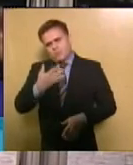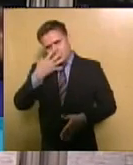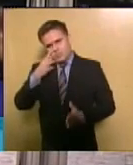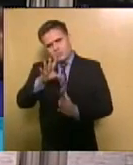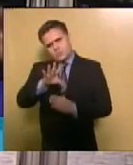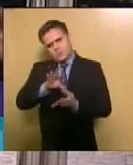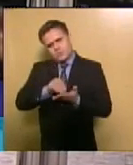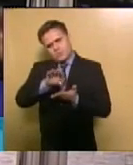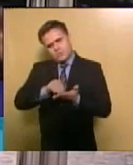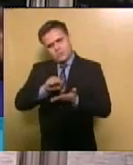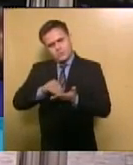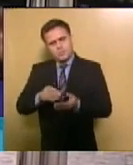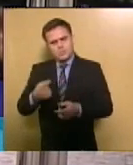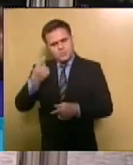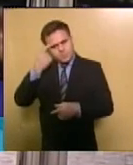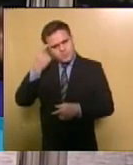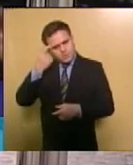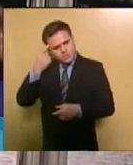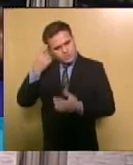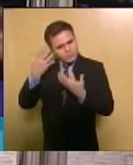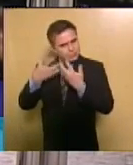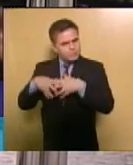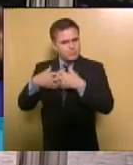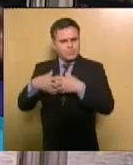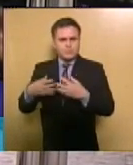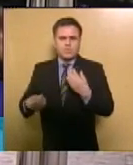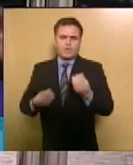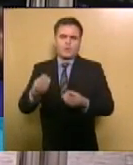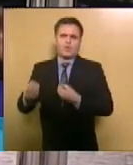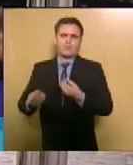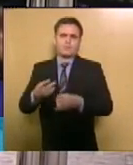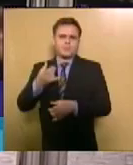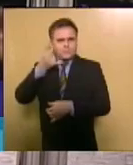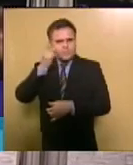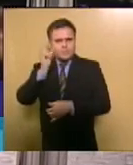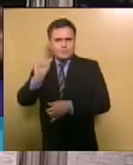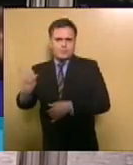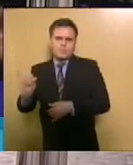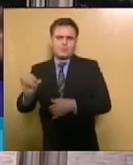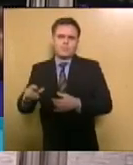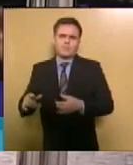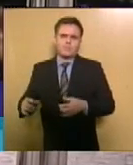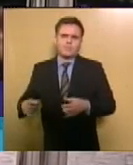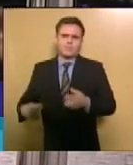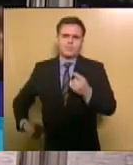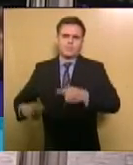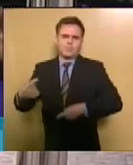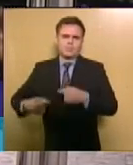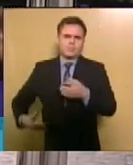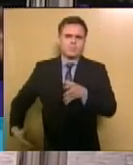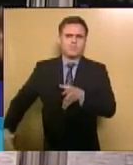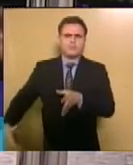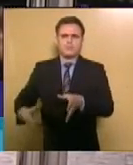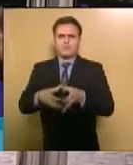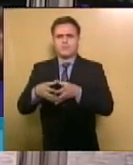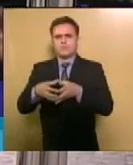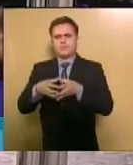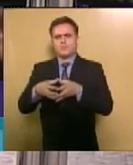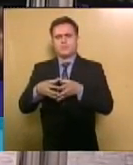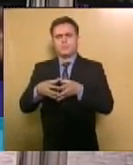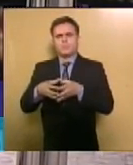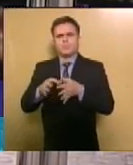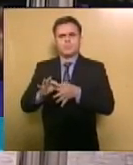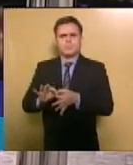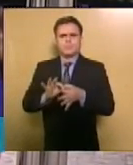afetado e pensando na nessa prevenção de forma construída coletivamente eh sem a repressão não